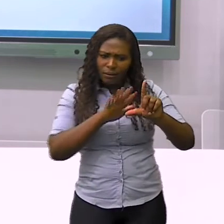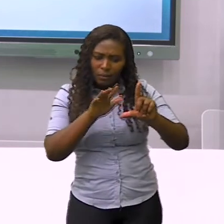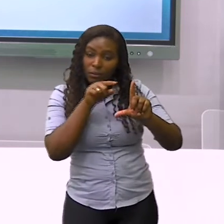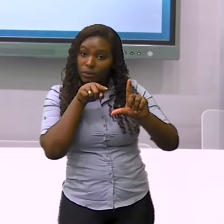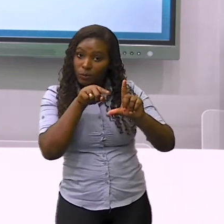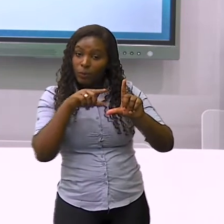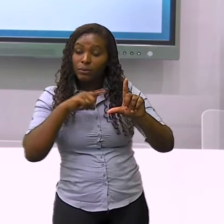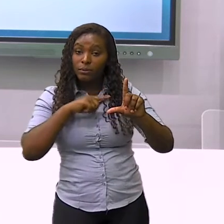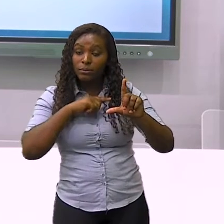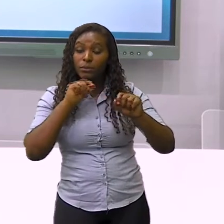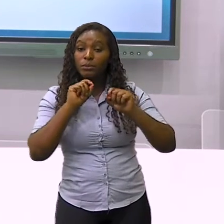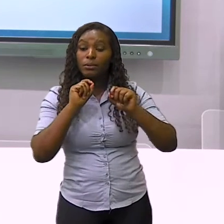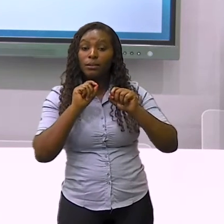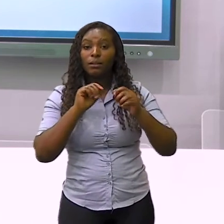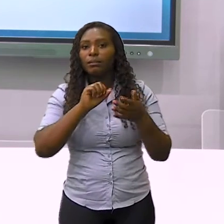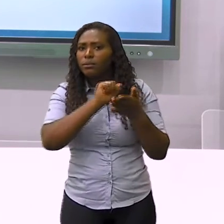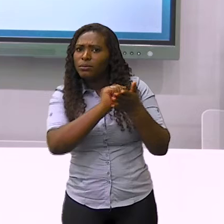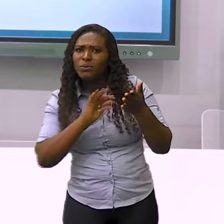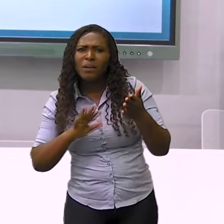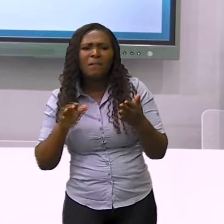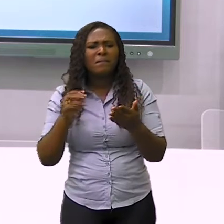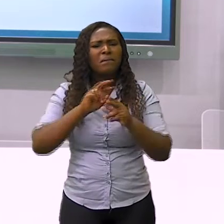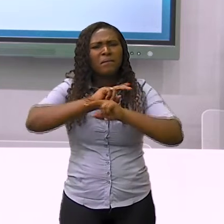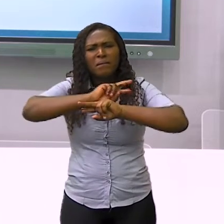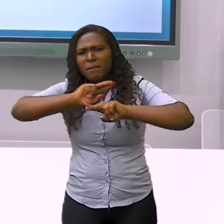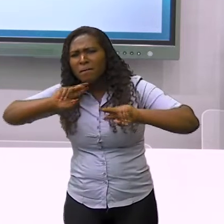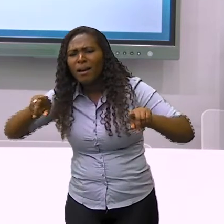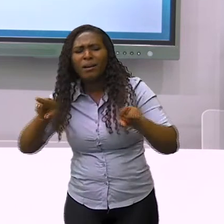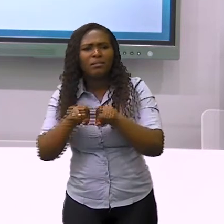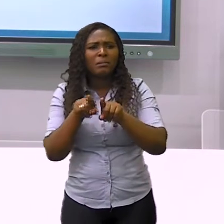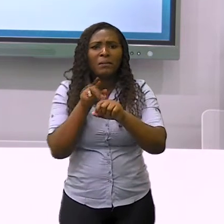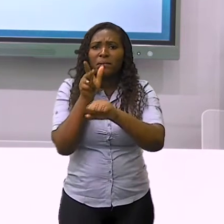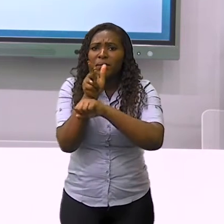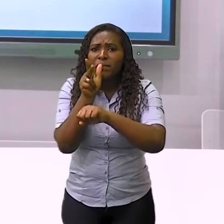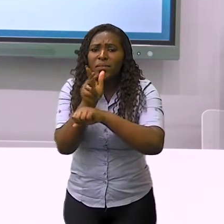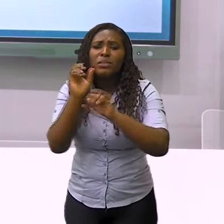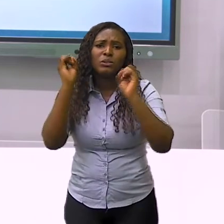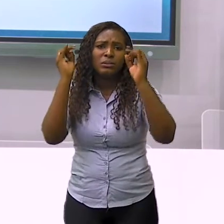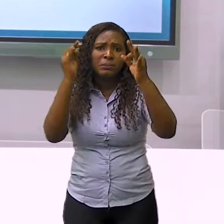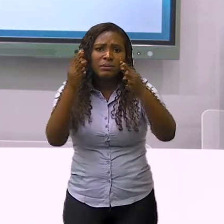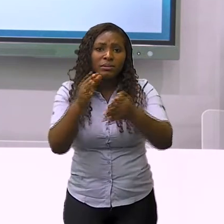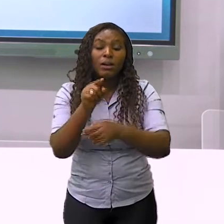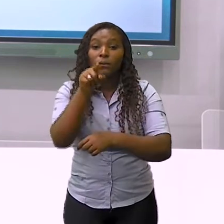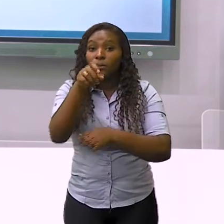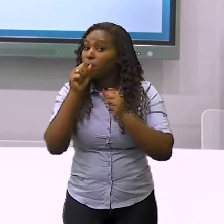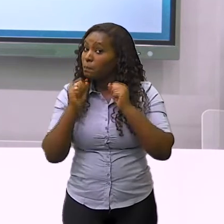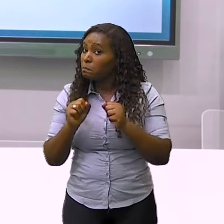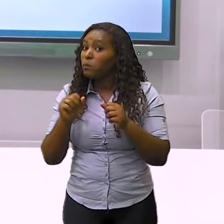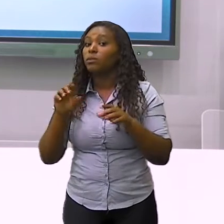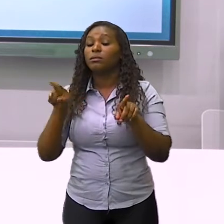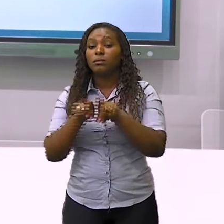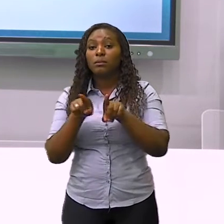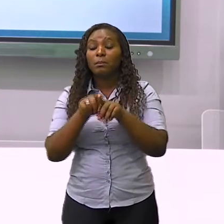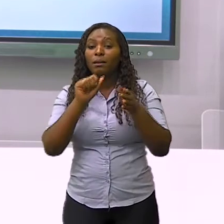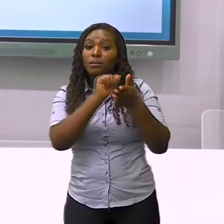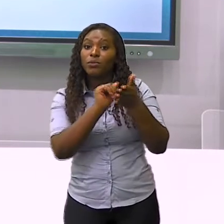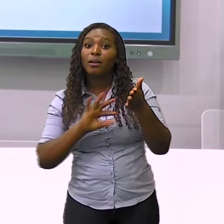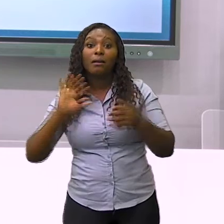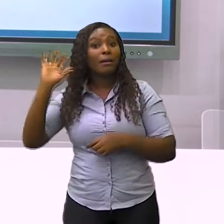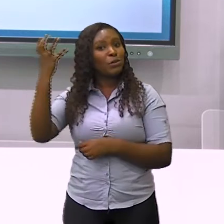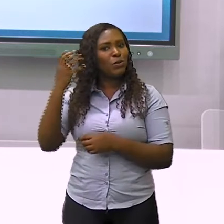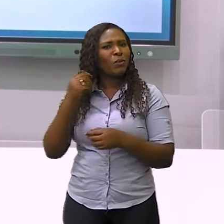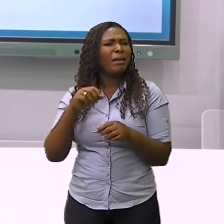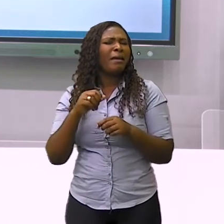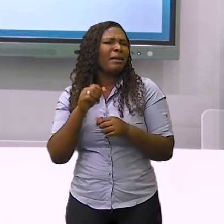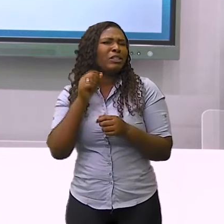sendo maior do que zero, sempre eu vou encontrar x1 e x2. Então, nós temos aqui B